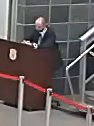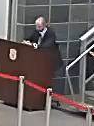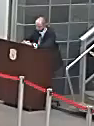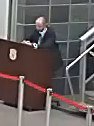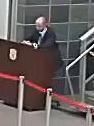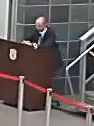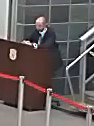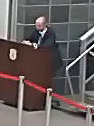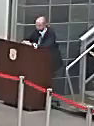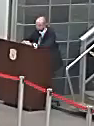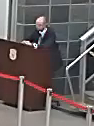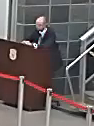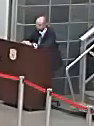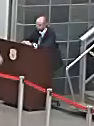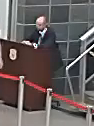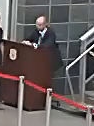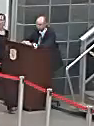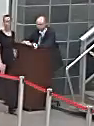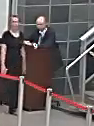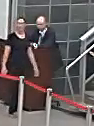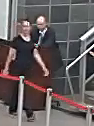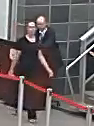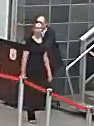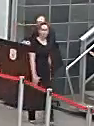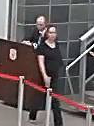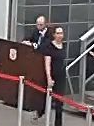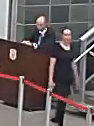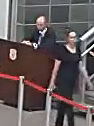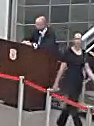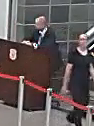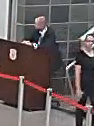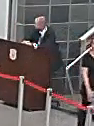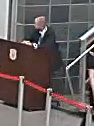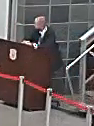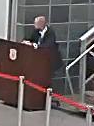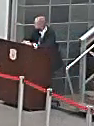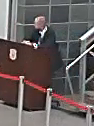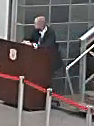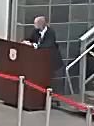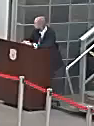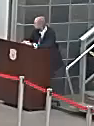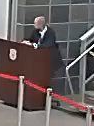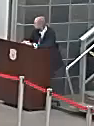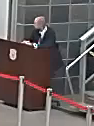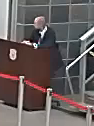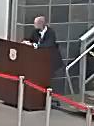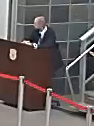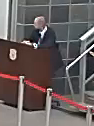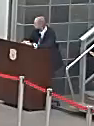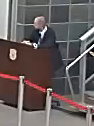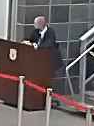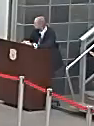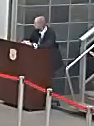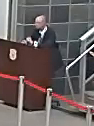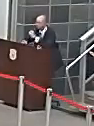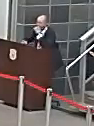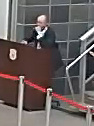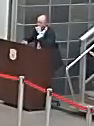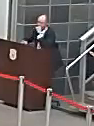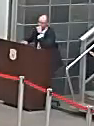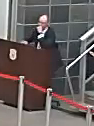Marisa onde está a Marisa Marisa não está mais então eh